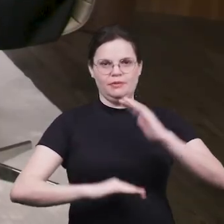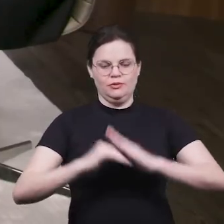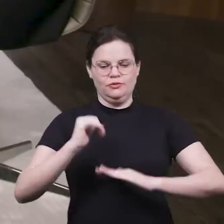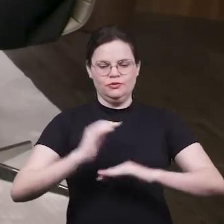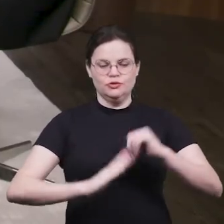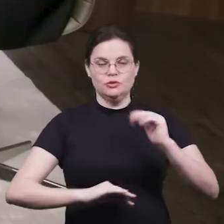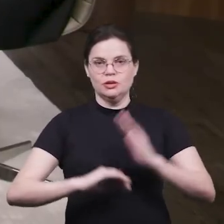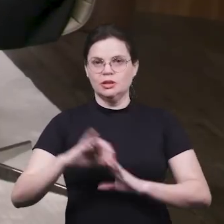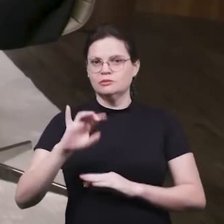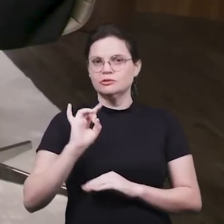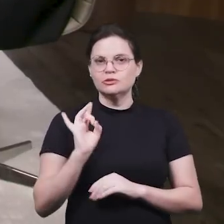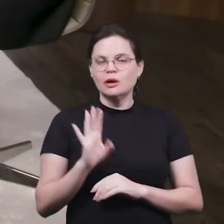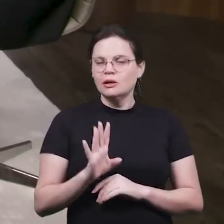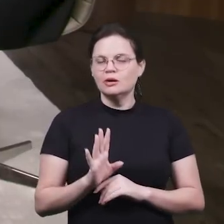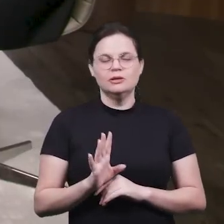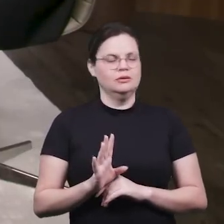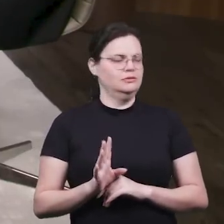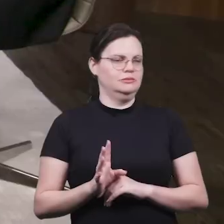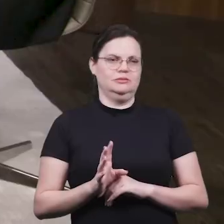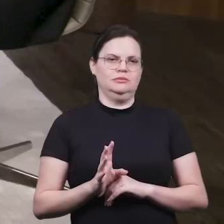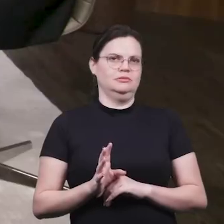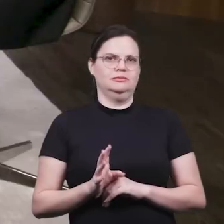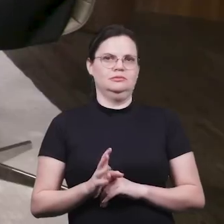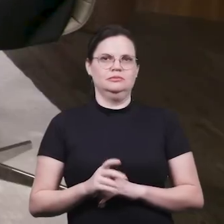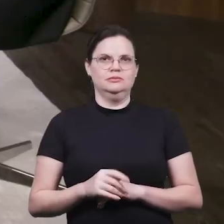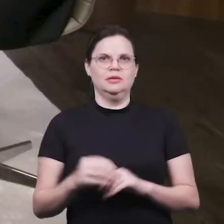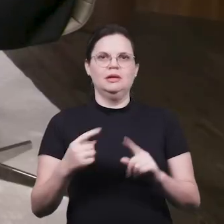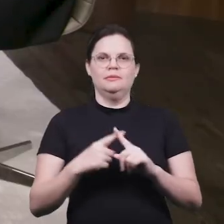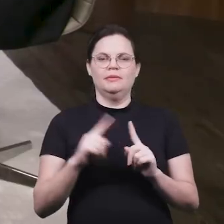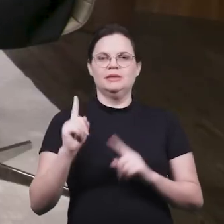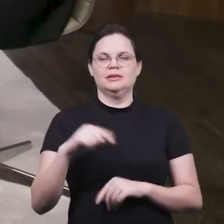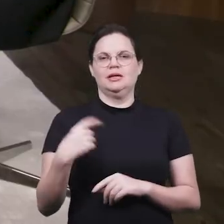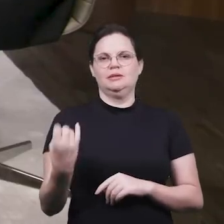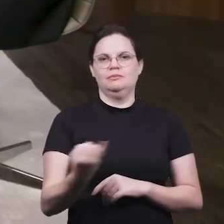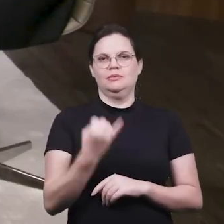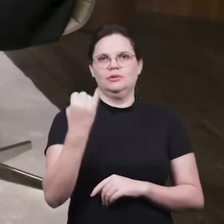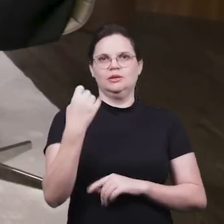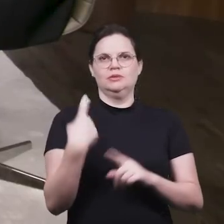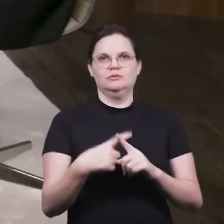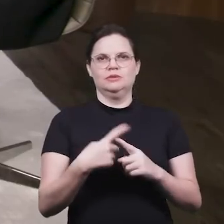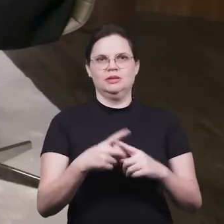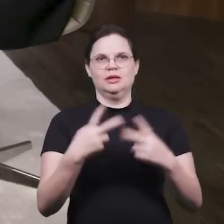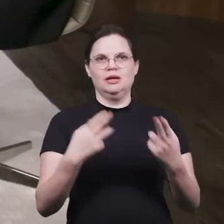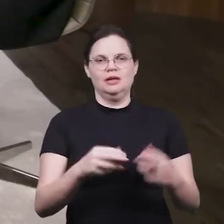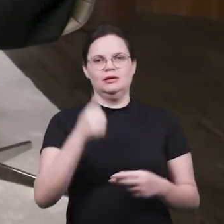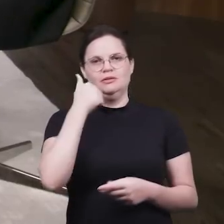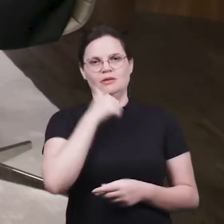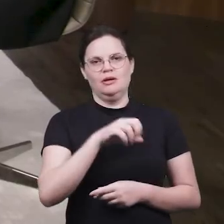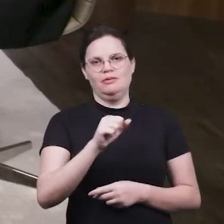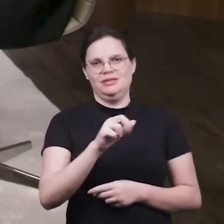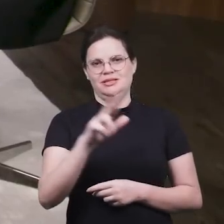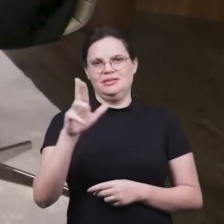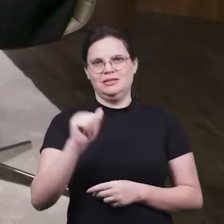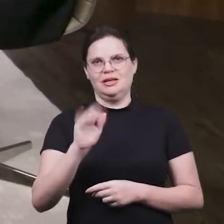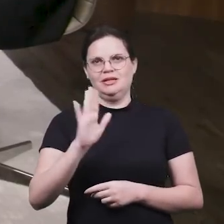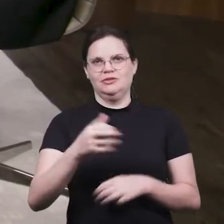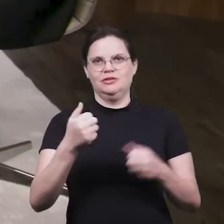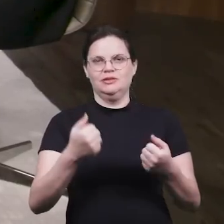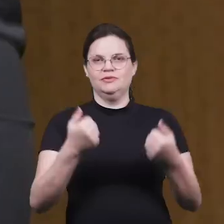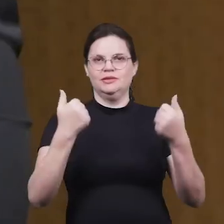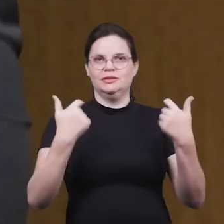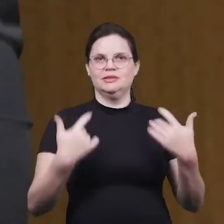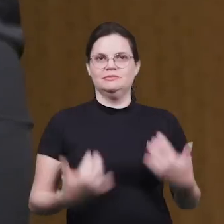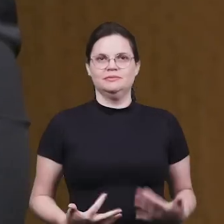é somente, né, que é uma coisa, né, muito importante, que a Sara já deve ter falado aqui, né, em outros